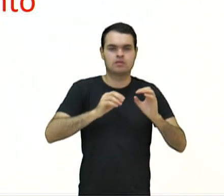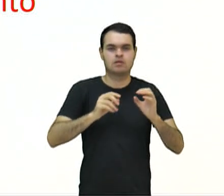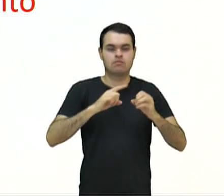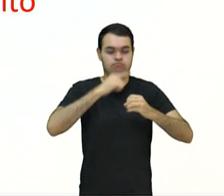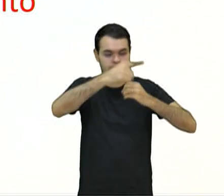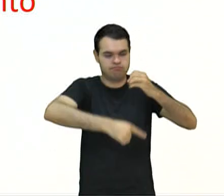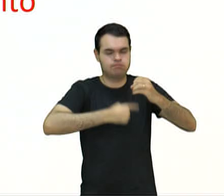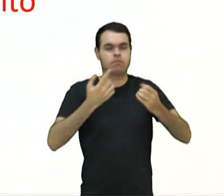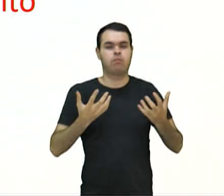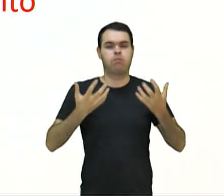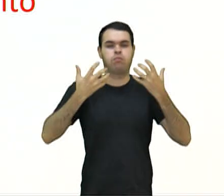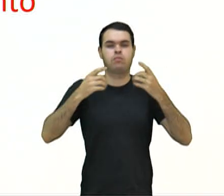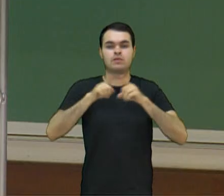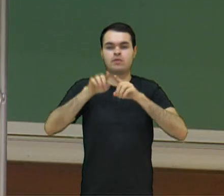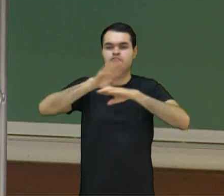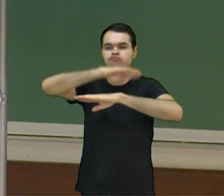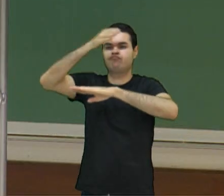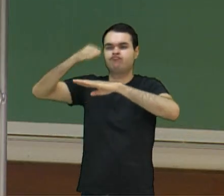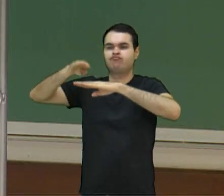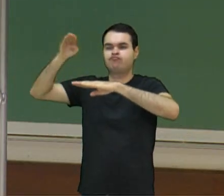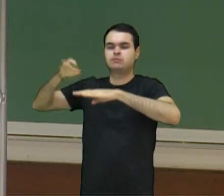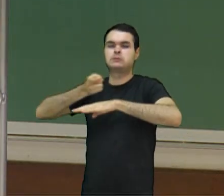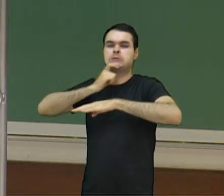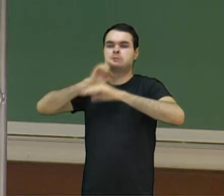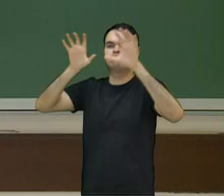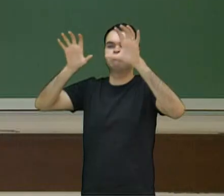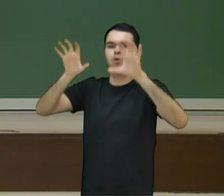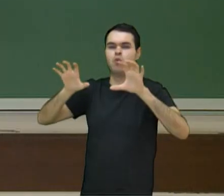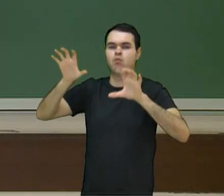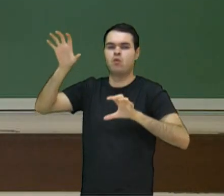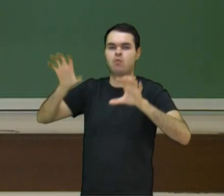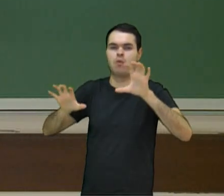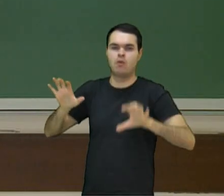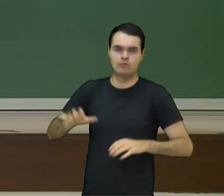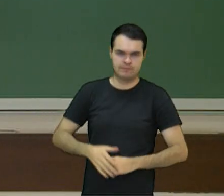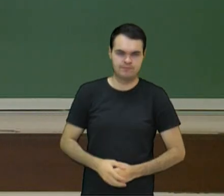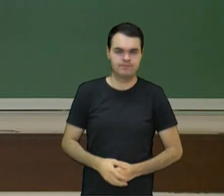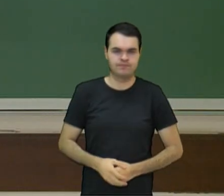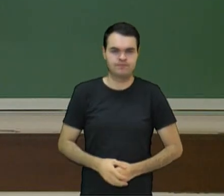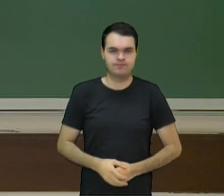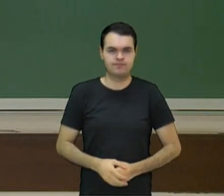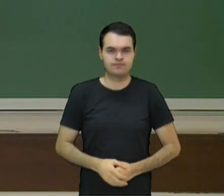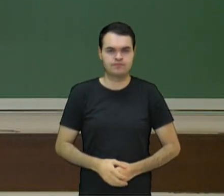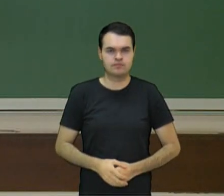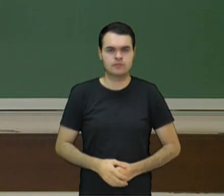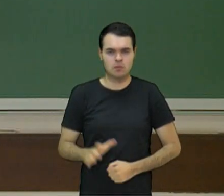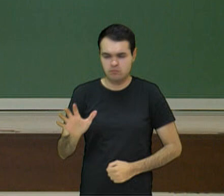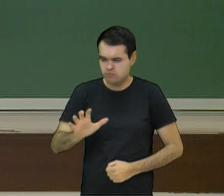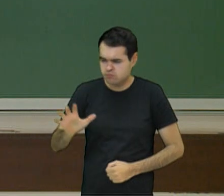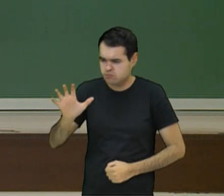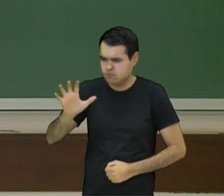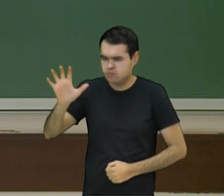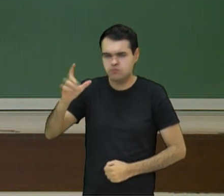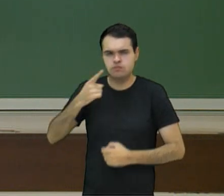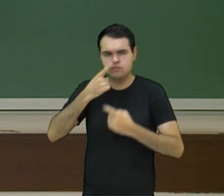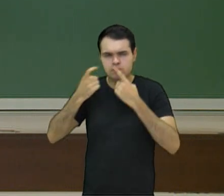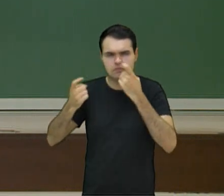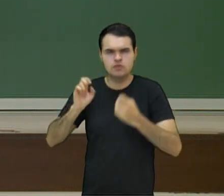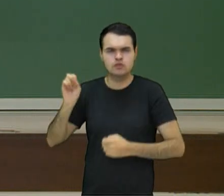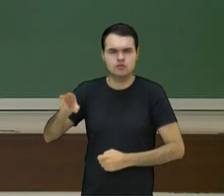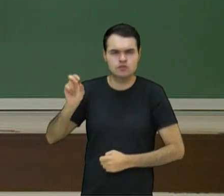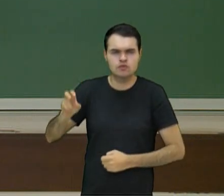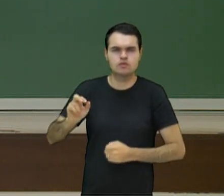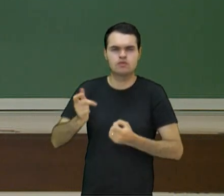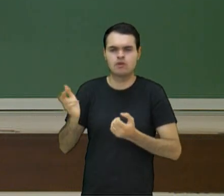o derretimento das geleiras. É o que a gente conversou, né? Essa emissão de gases poluentes, ela aquece o planeta, né? Tem